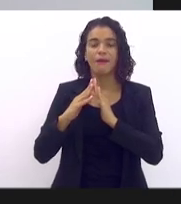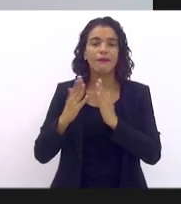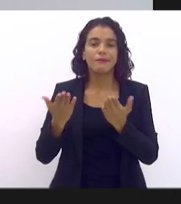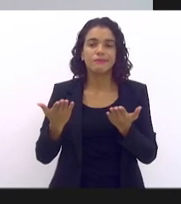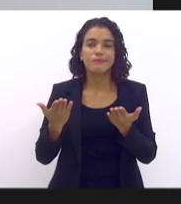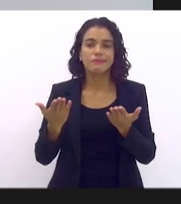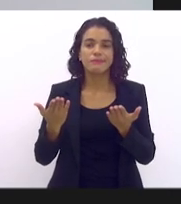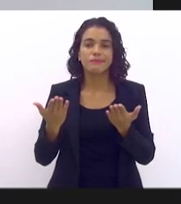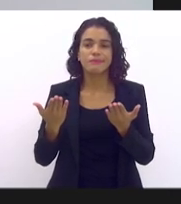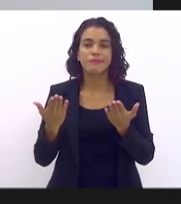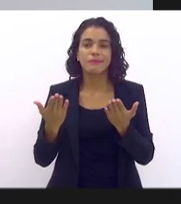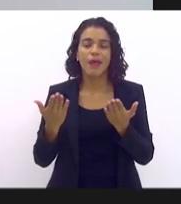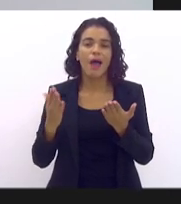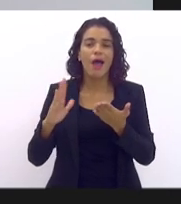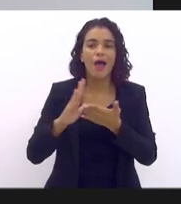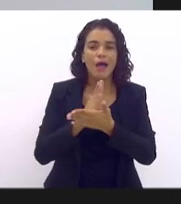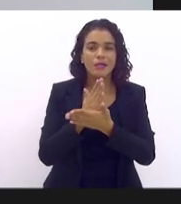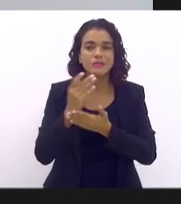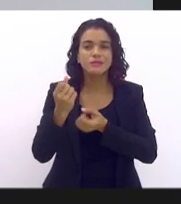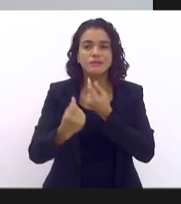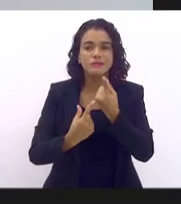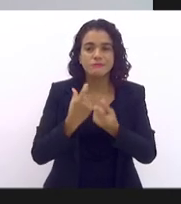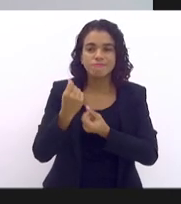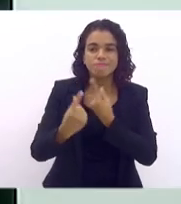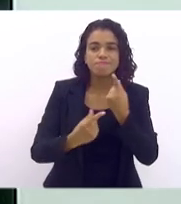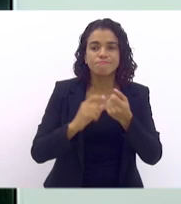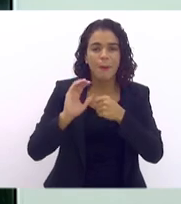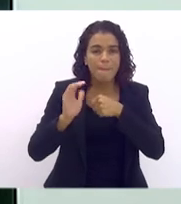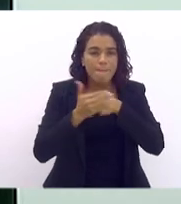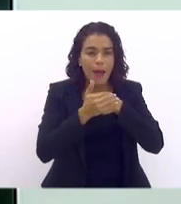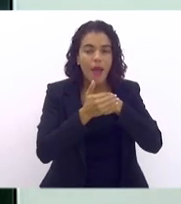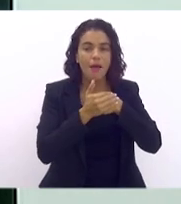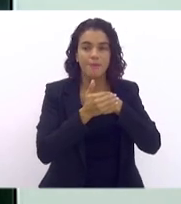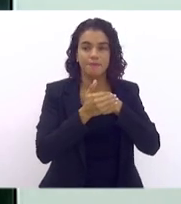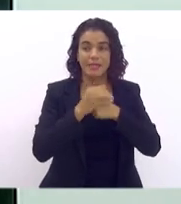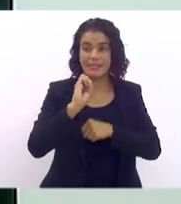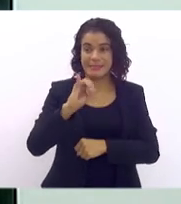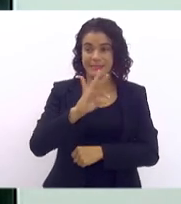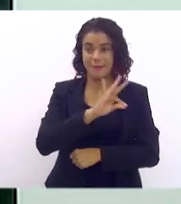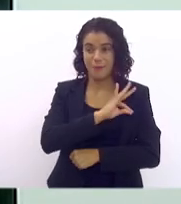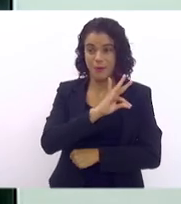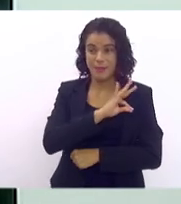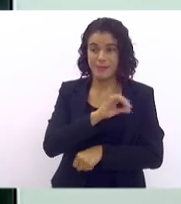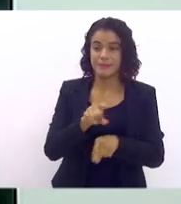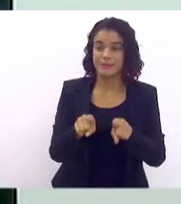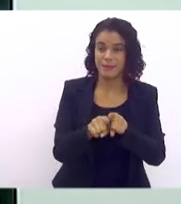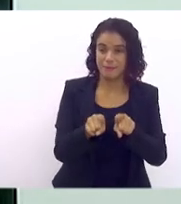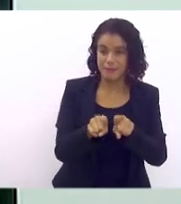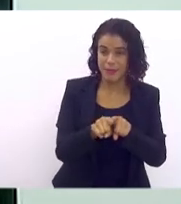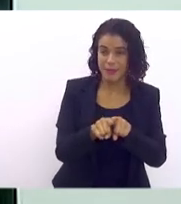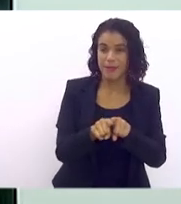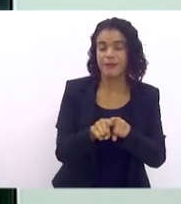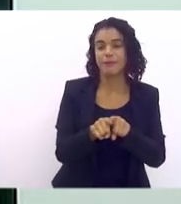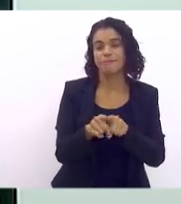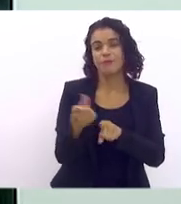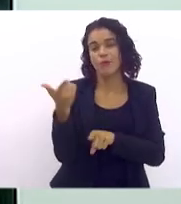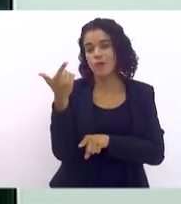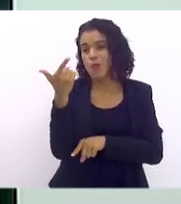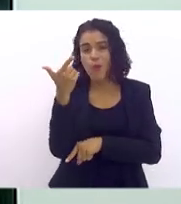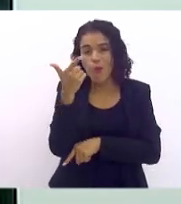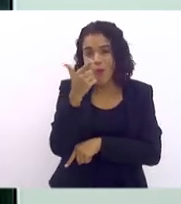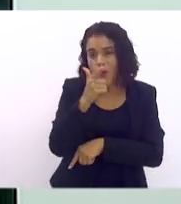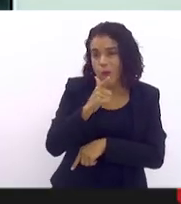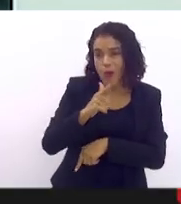forma muitas vezes oculta. Se as nossas polícias também hoje não conseguem